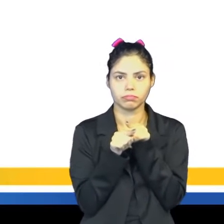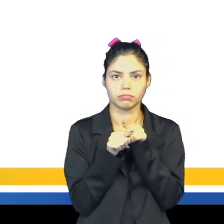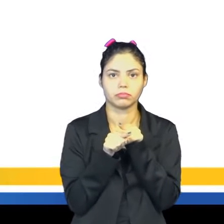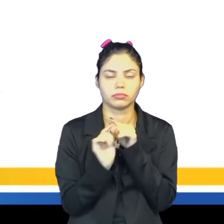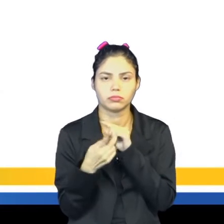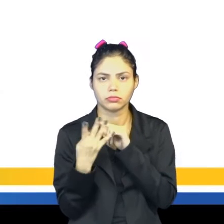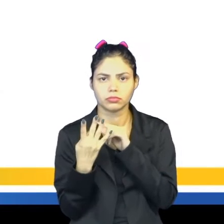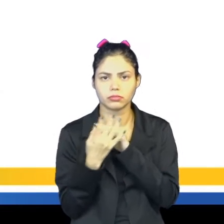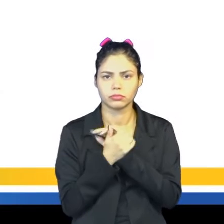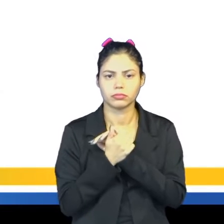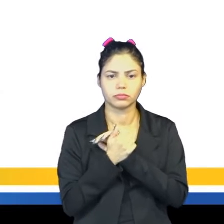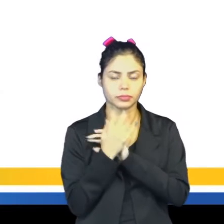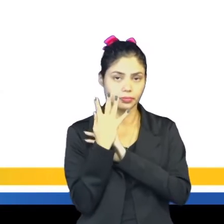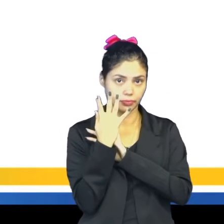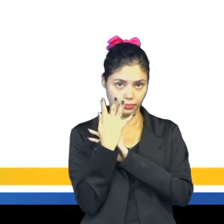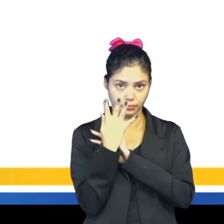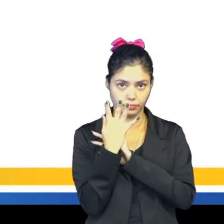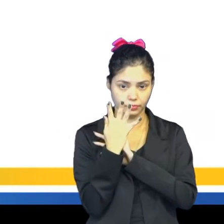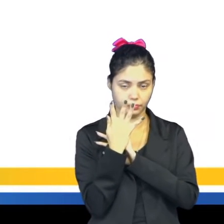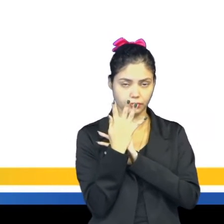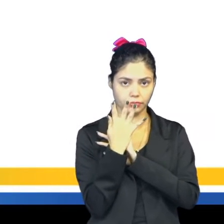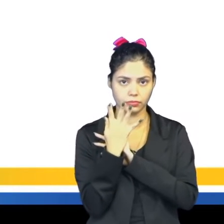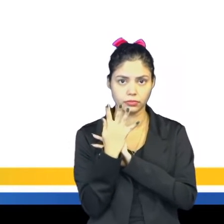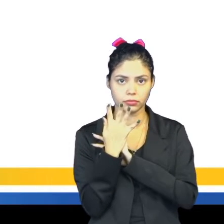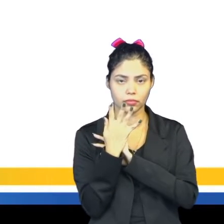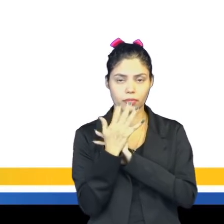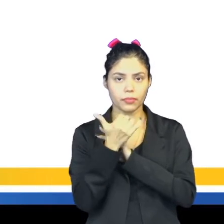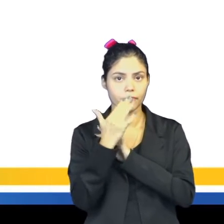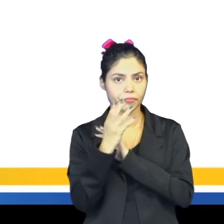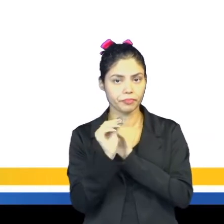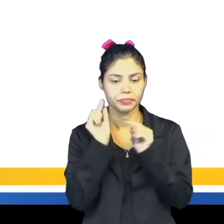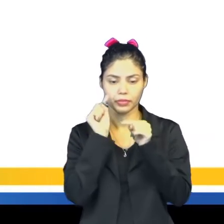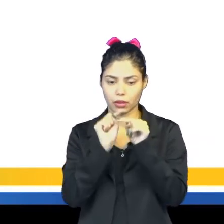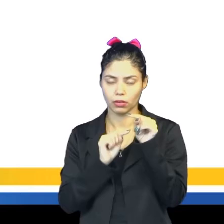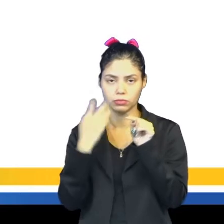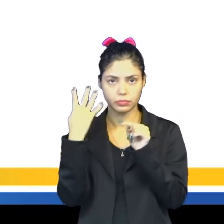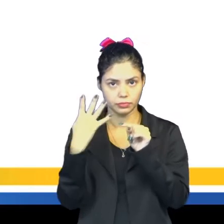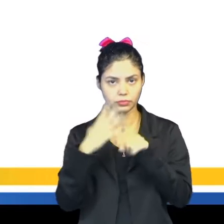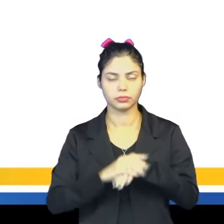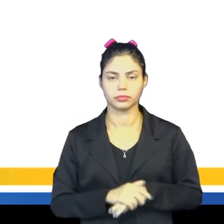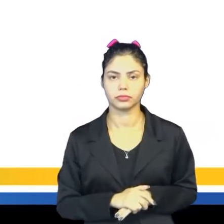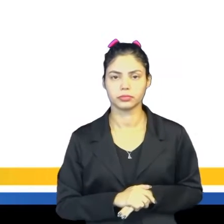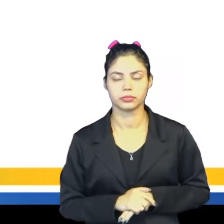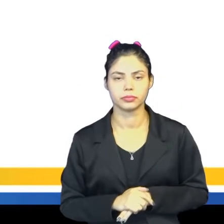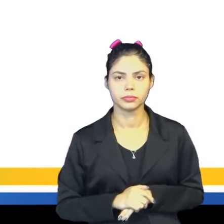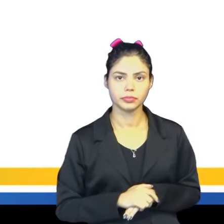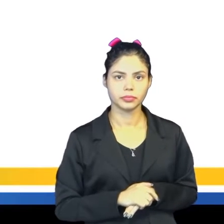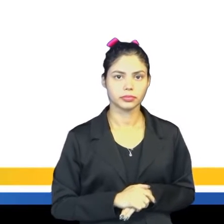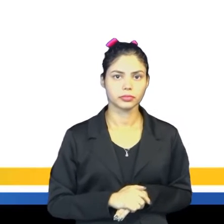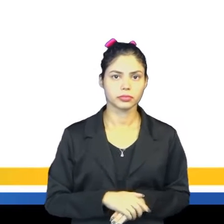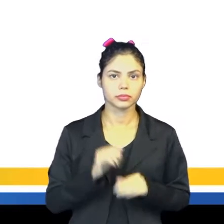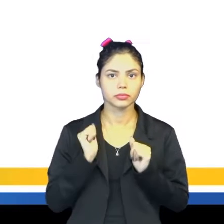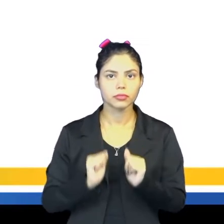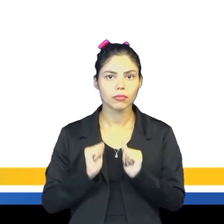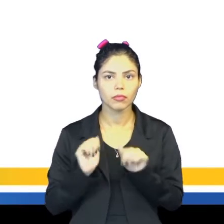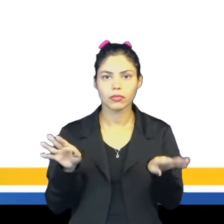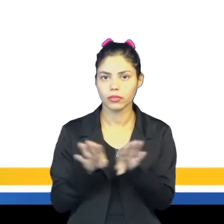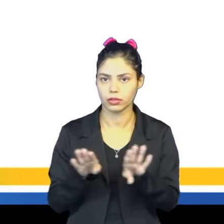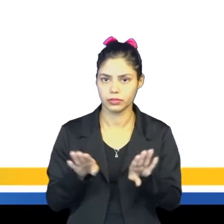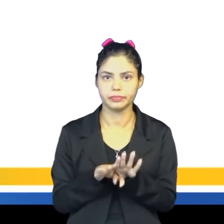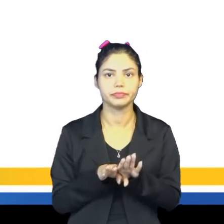quantos 10? Nós temos 4 10, né? Seriam 4 divisões. Então aí a gente pode